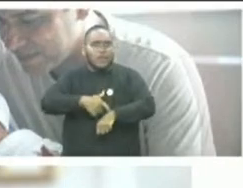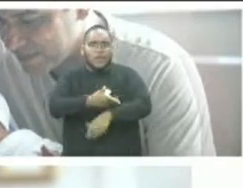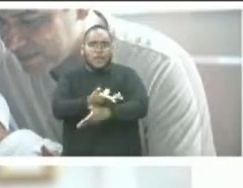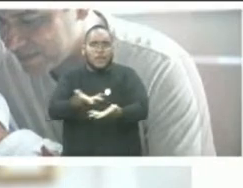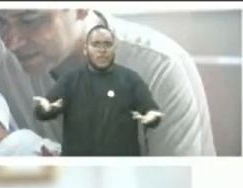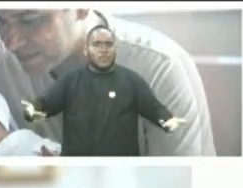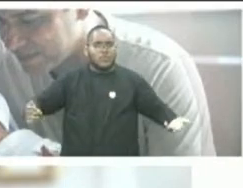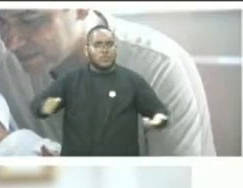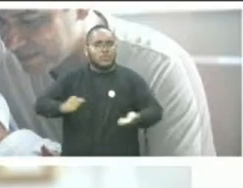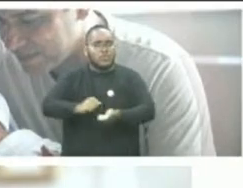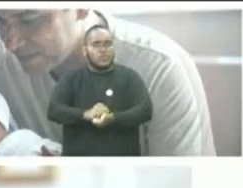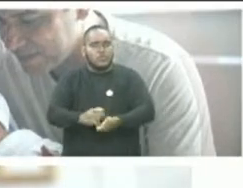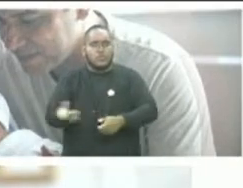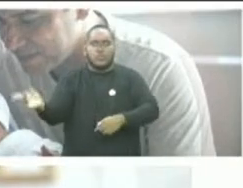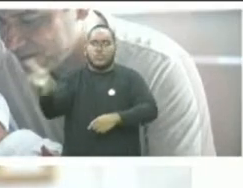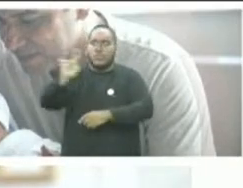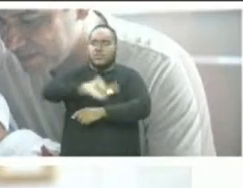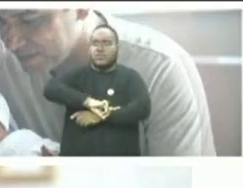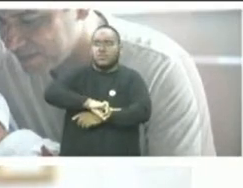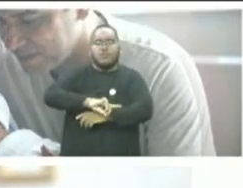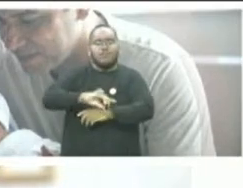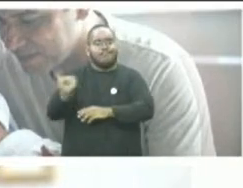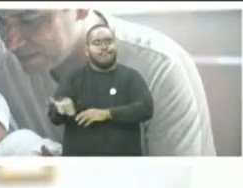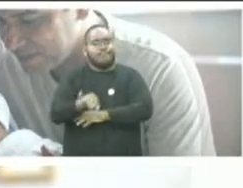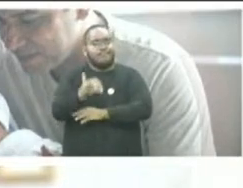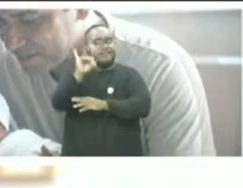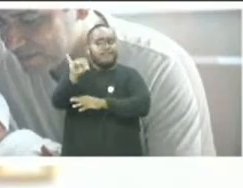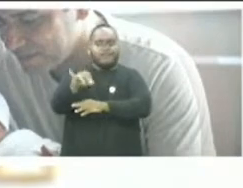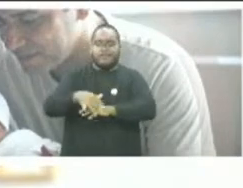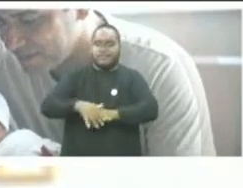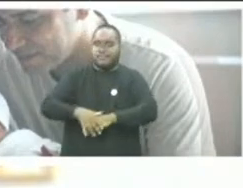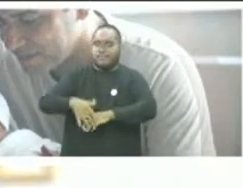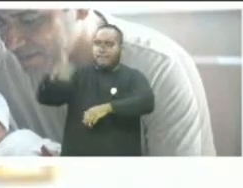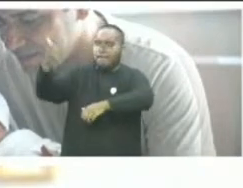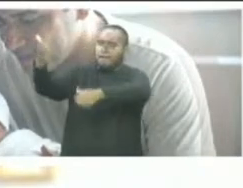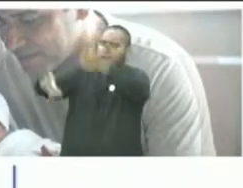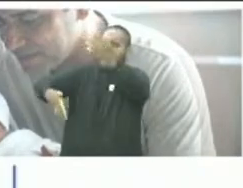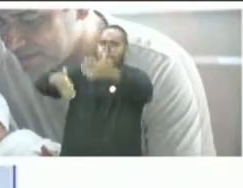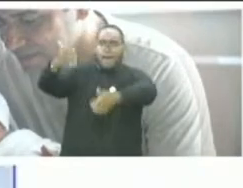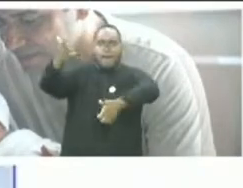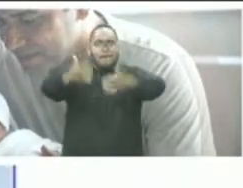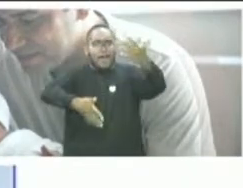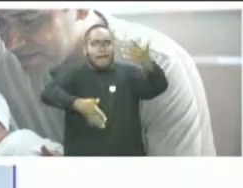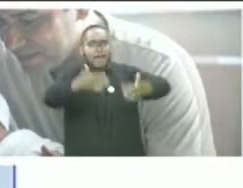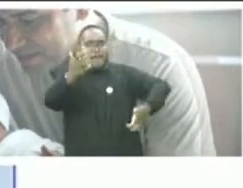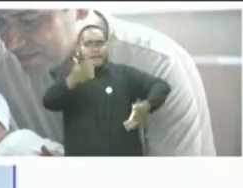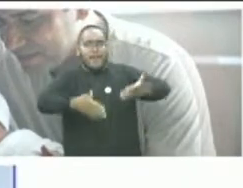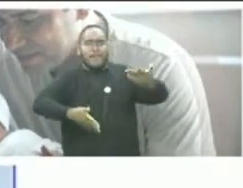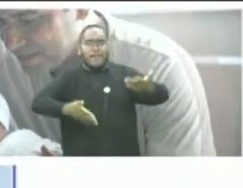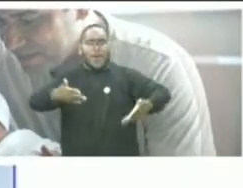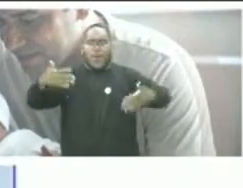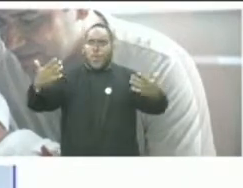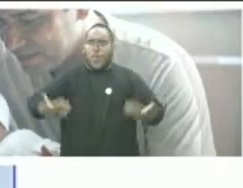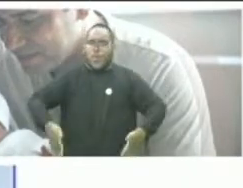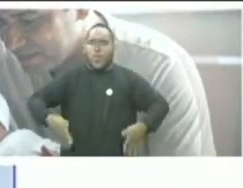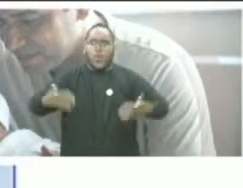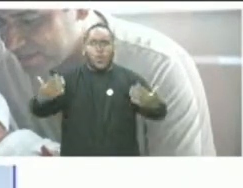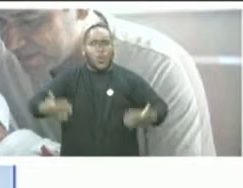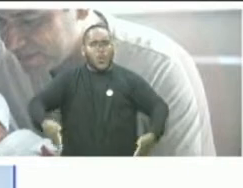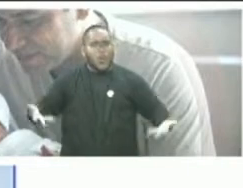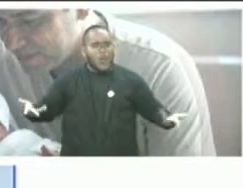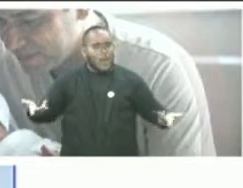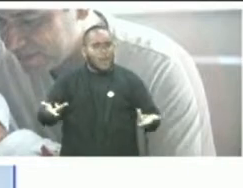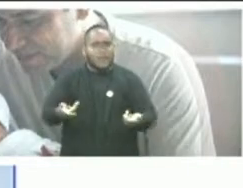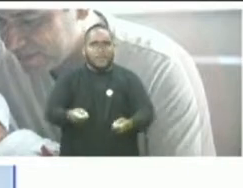tão importante, com entregas tão simbólicas,